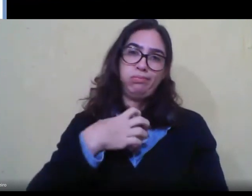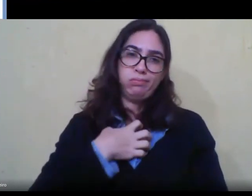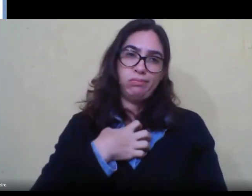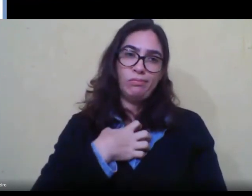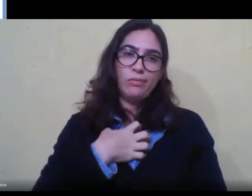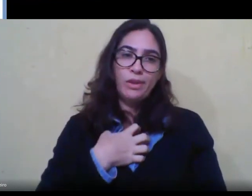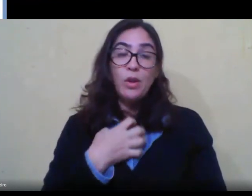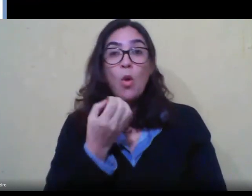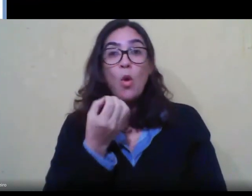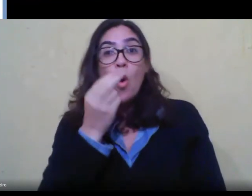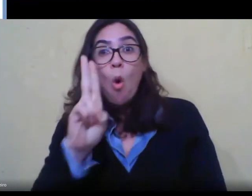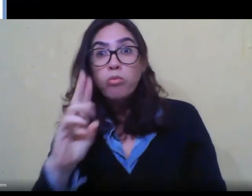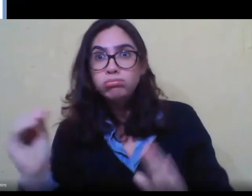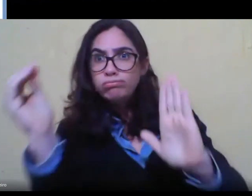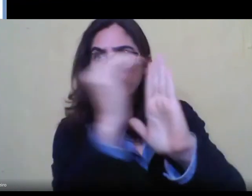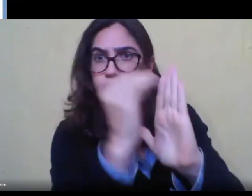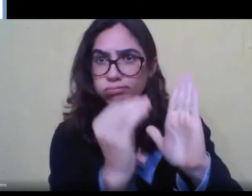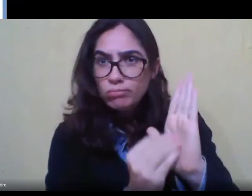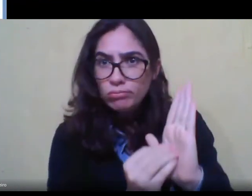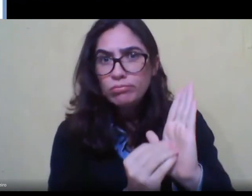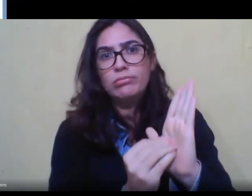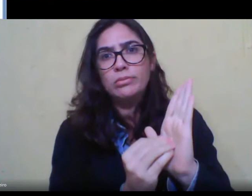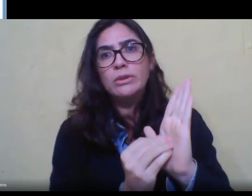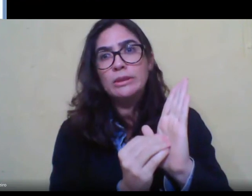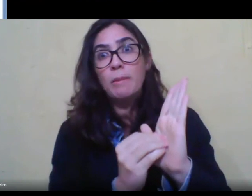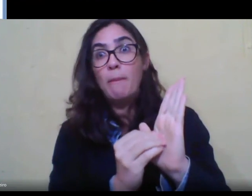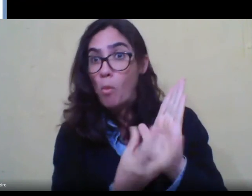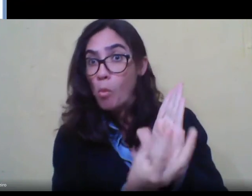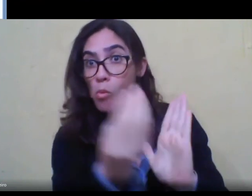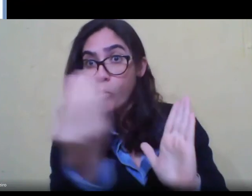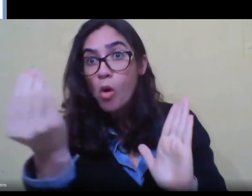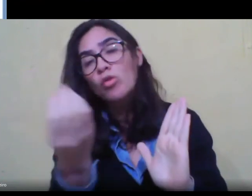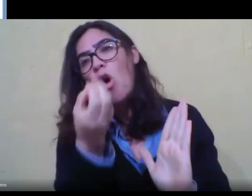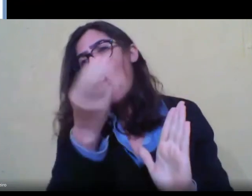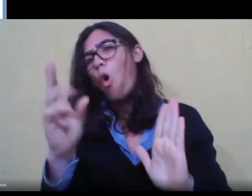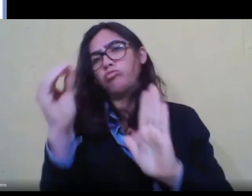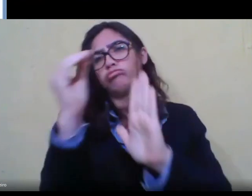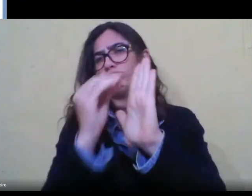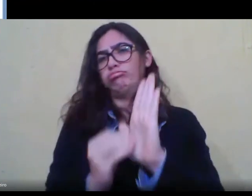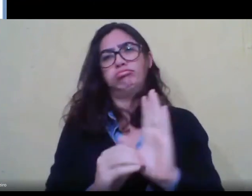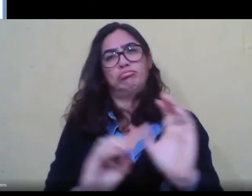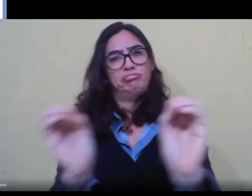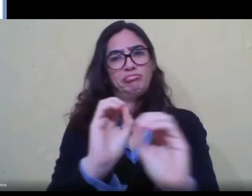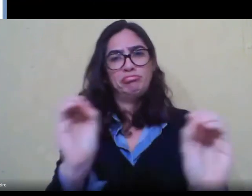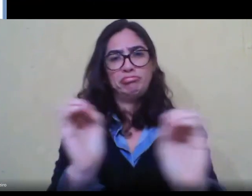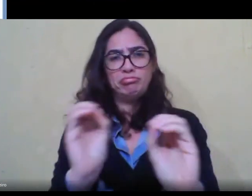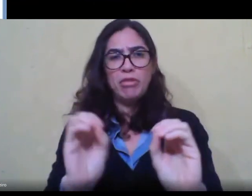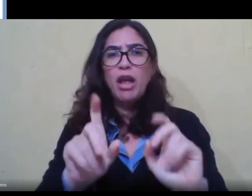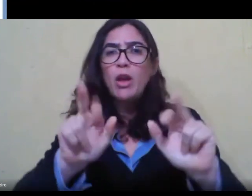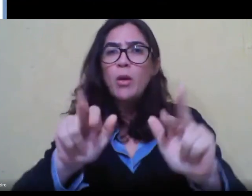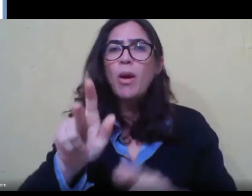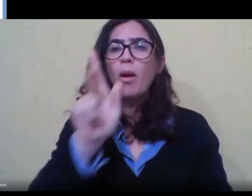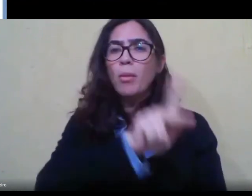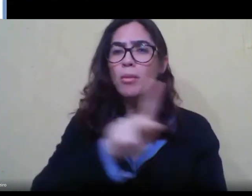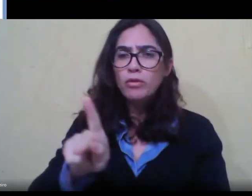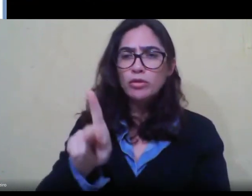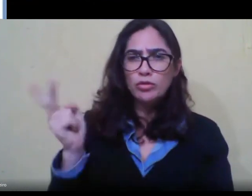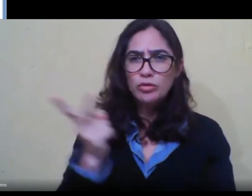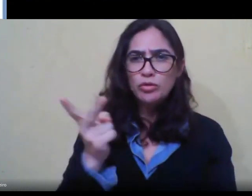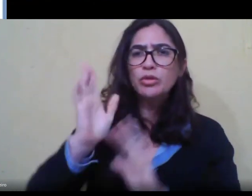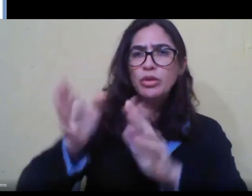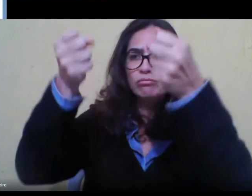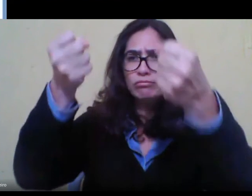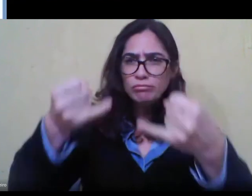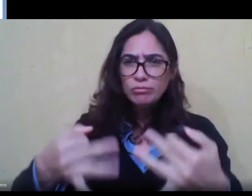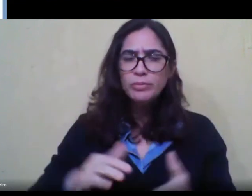a Ana Cláudia Lessinger e o professor Ivan colocaram aí, de dizer que a gente não tem como colocar, porque